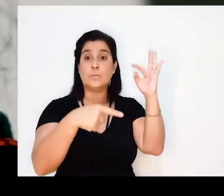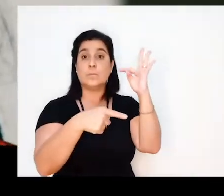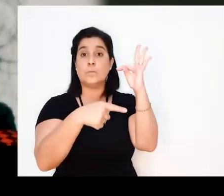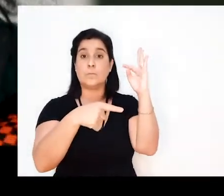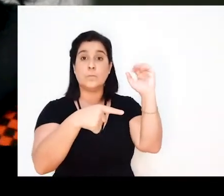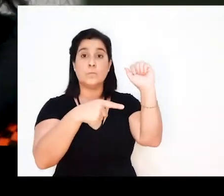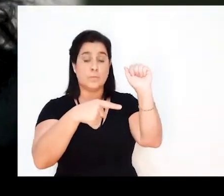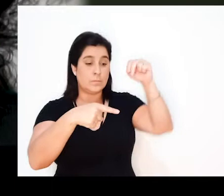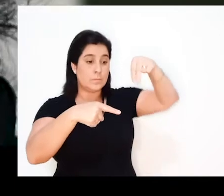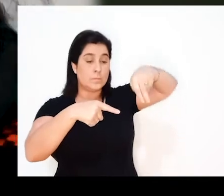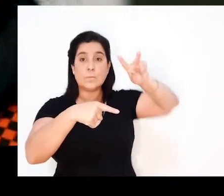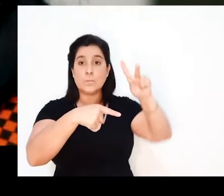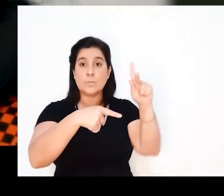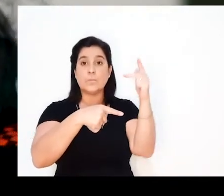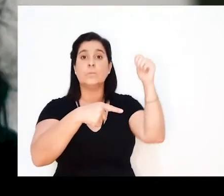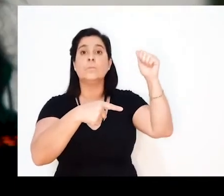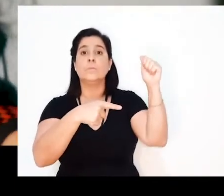respeite a Tanha,